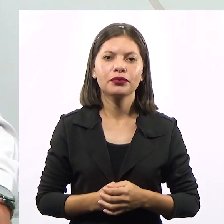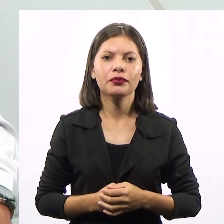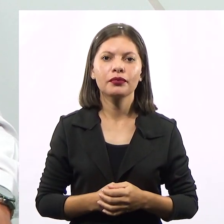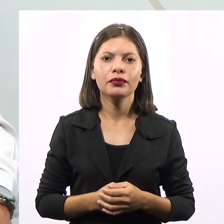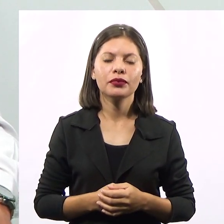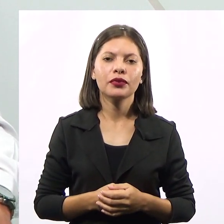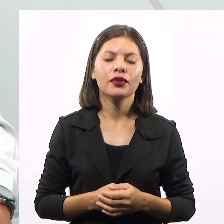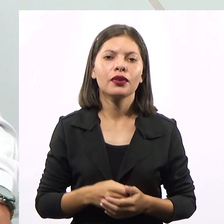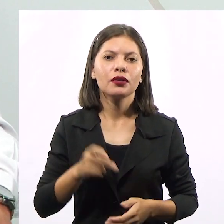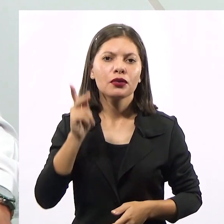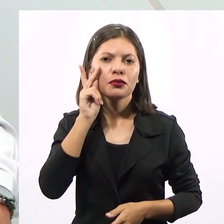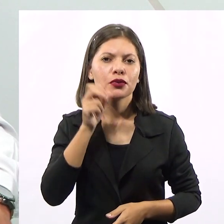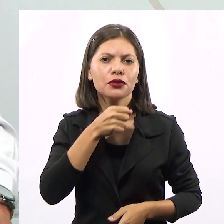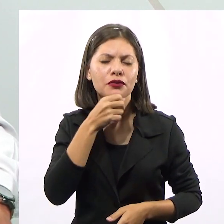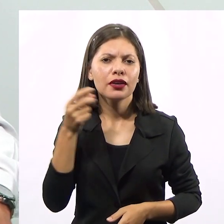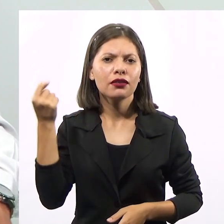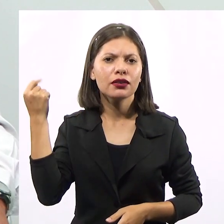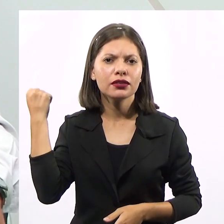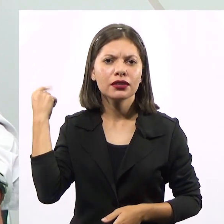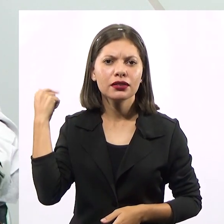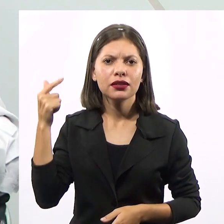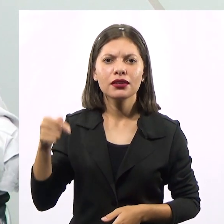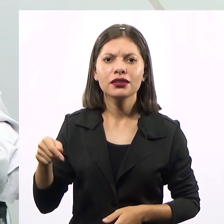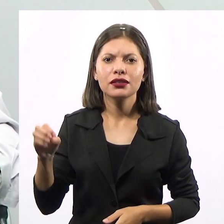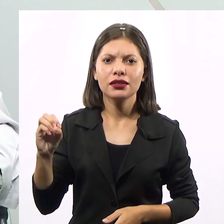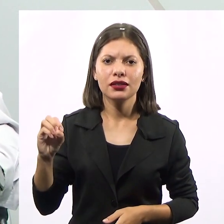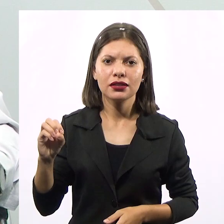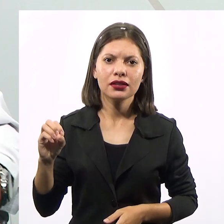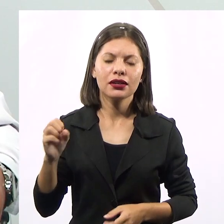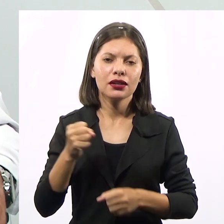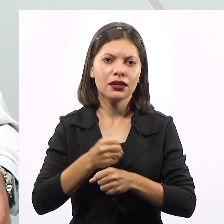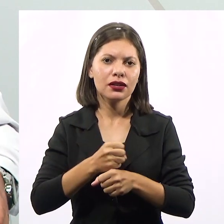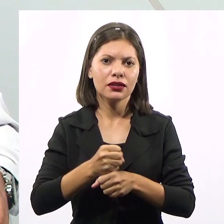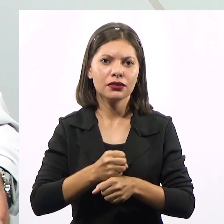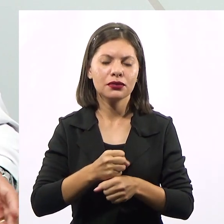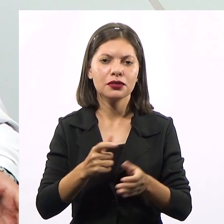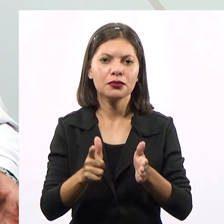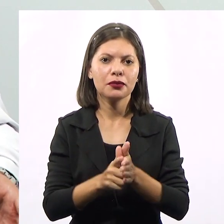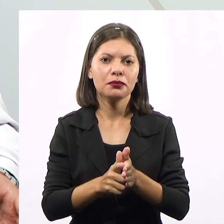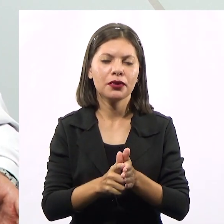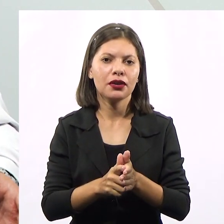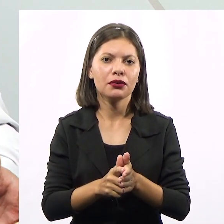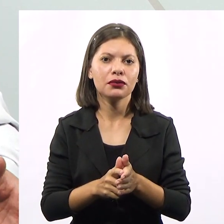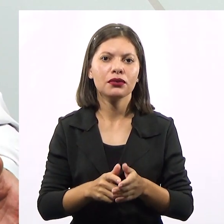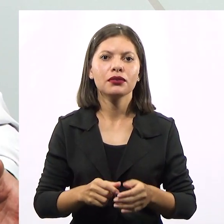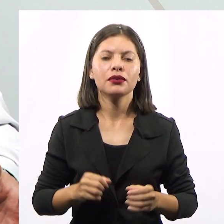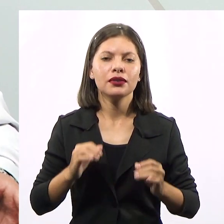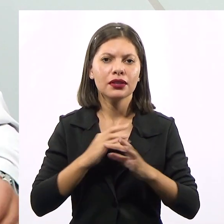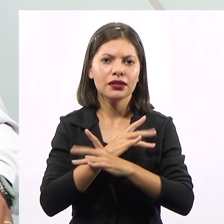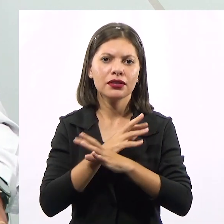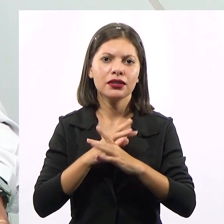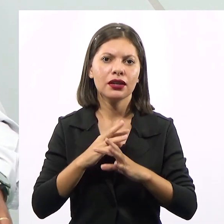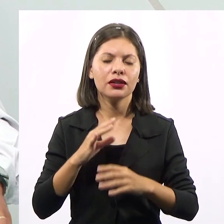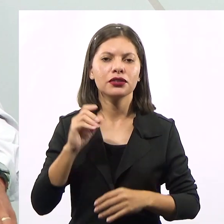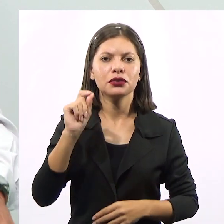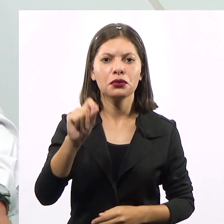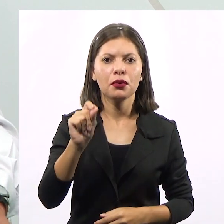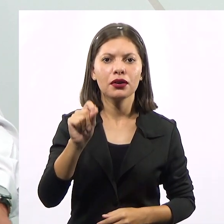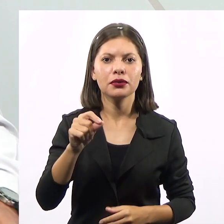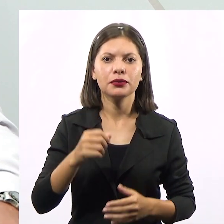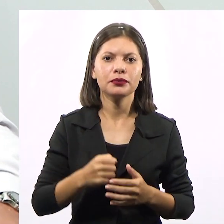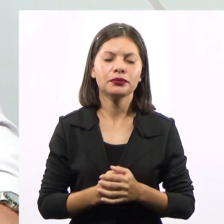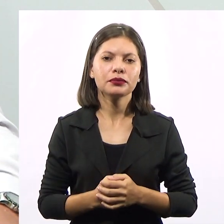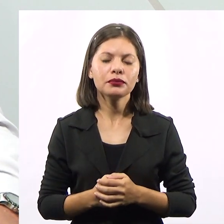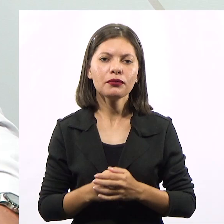era Porto Velho há 70 anos, qual era o papel de Porto Velho aqui na região. A relação que existia,